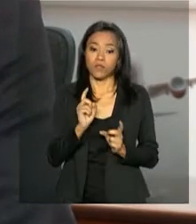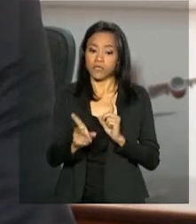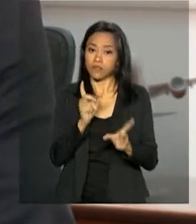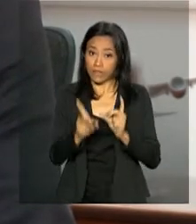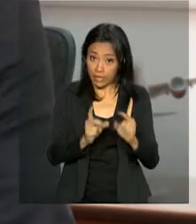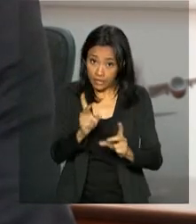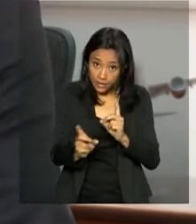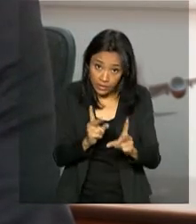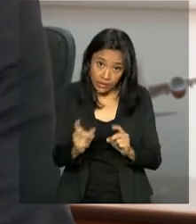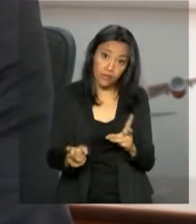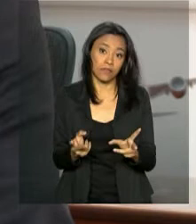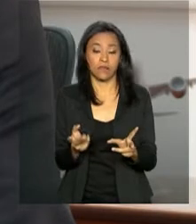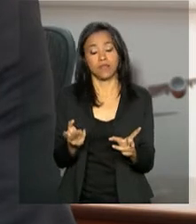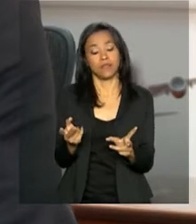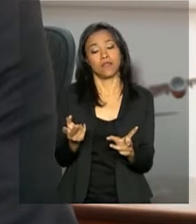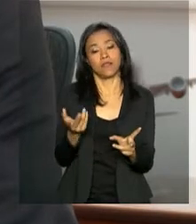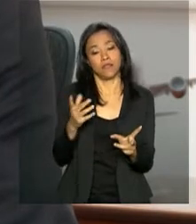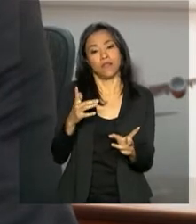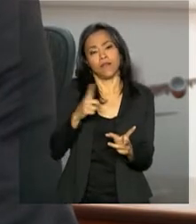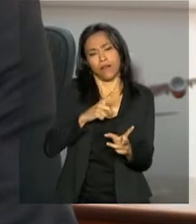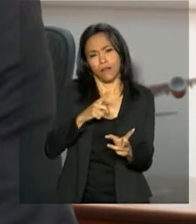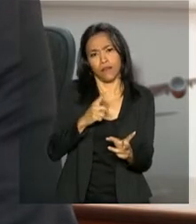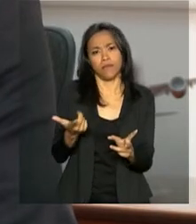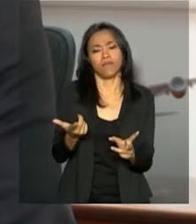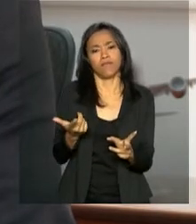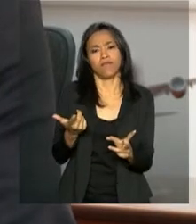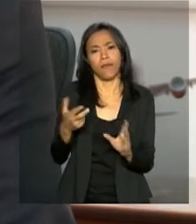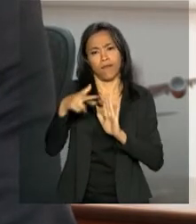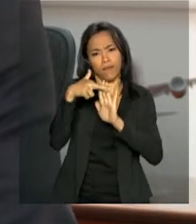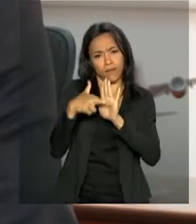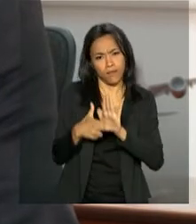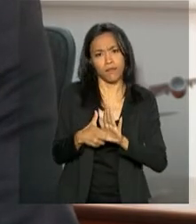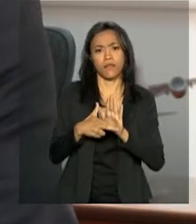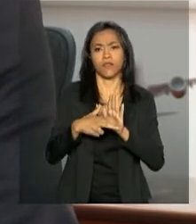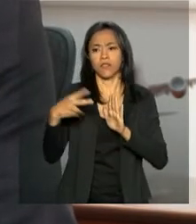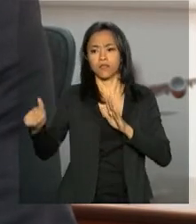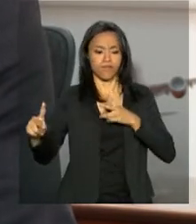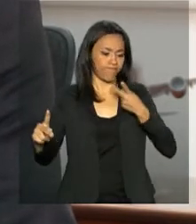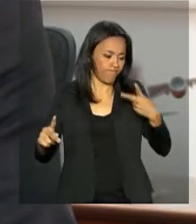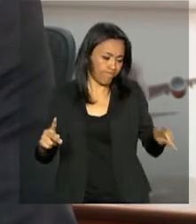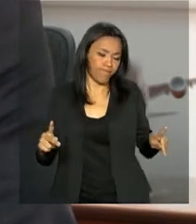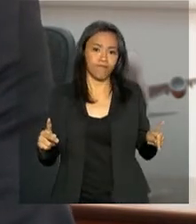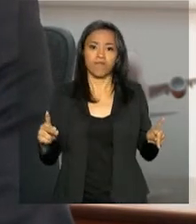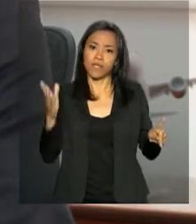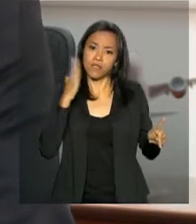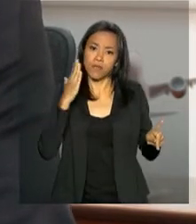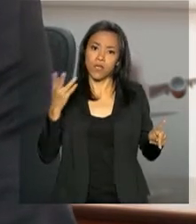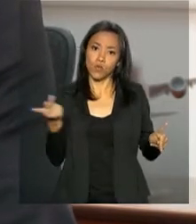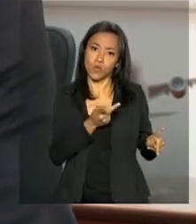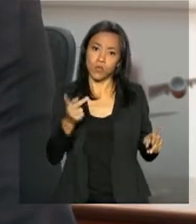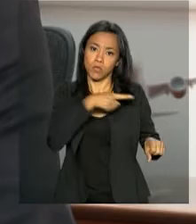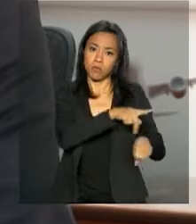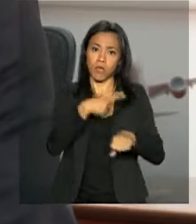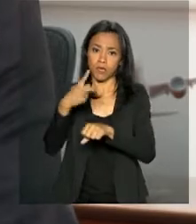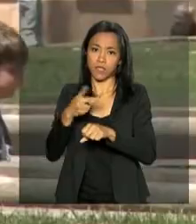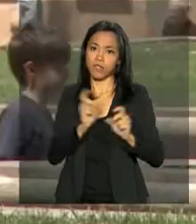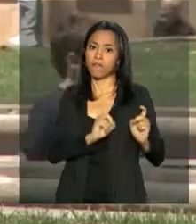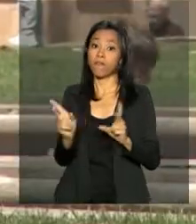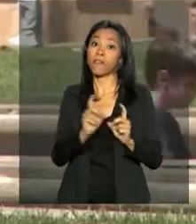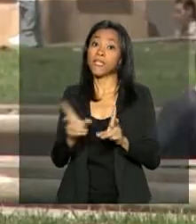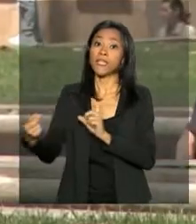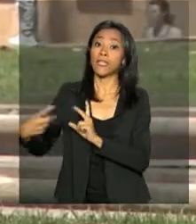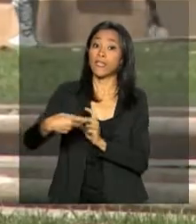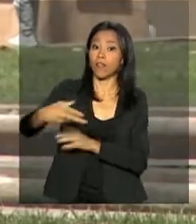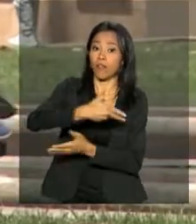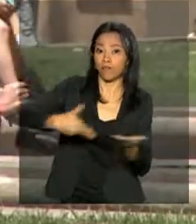ele estabelece padrões é que que ajudam os países a comerciária em mais e melhor